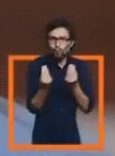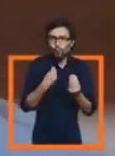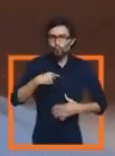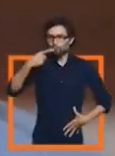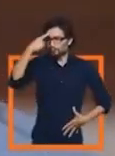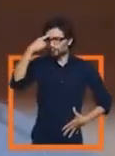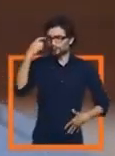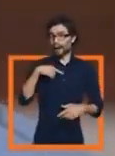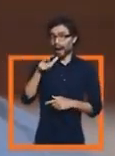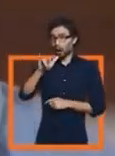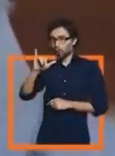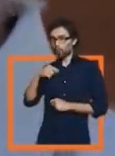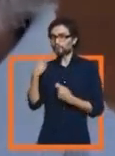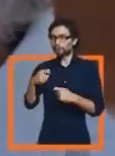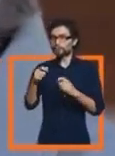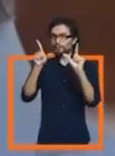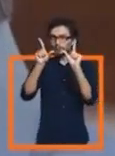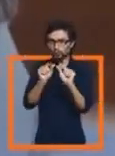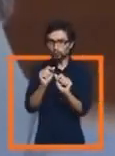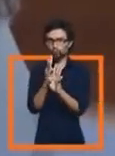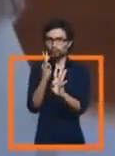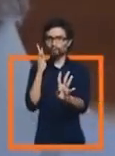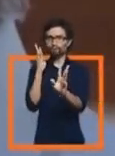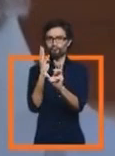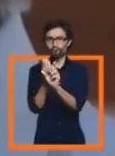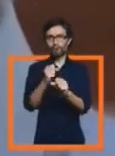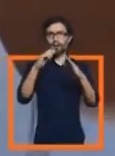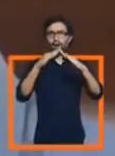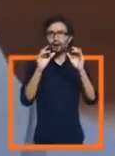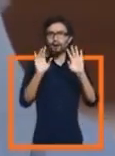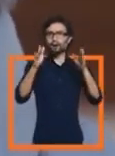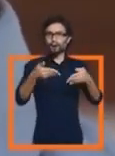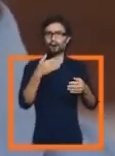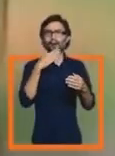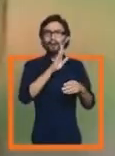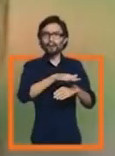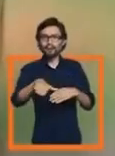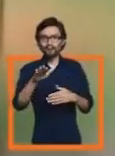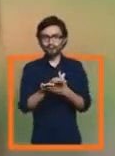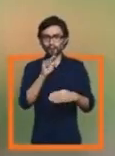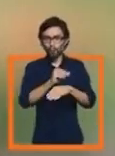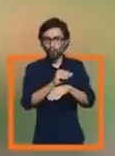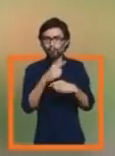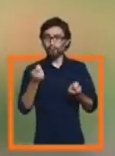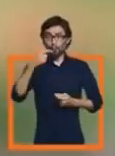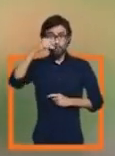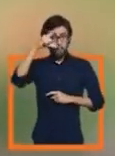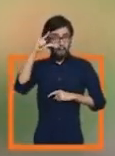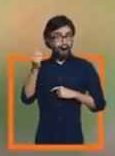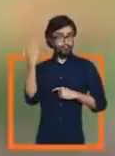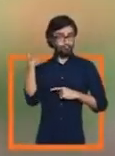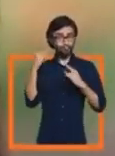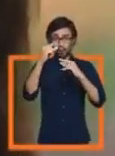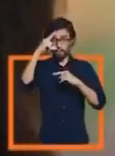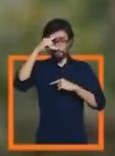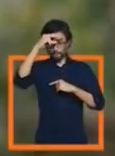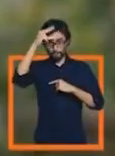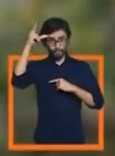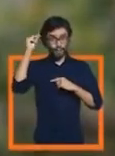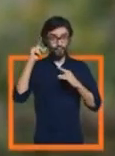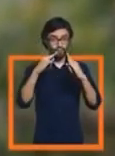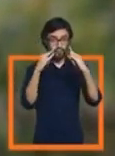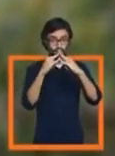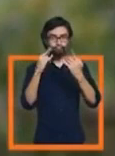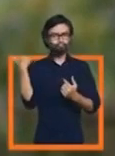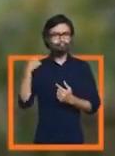um combinado meu com a Lúcia, da gente zerar a fila de creche. Na época em que o Márcio foi prefeito de São Vicente,